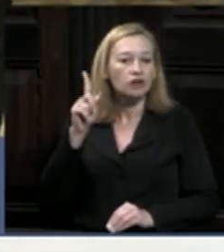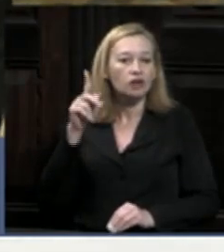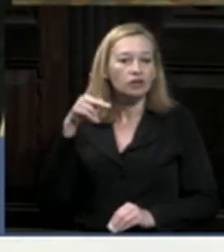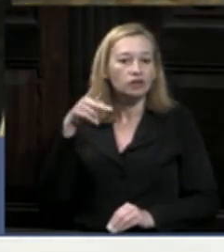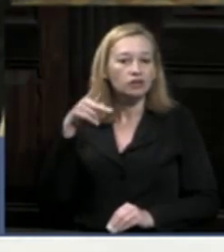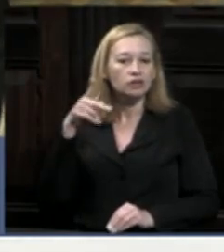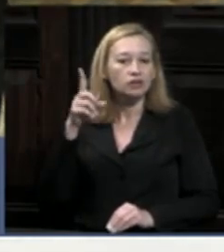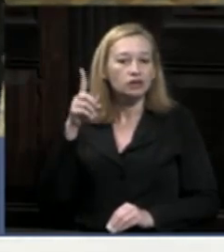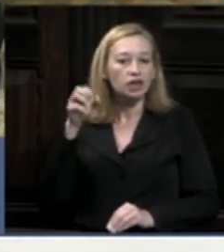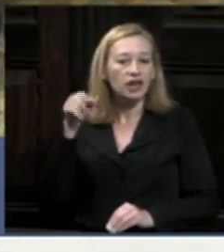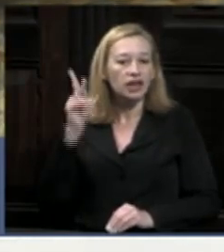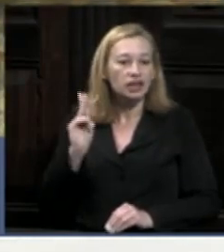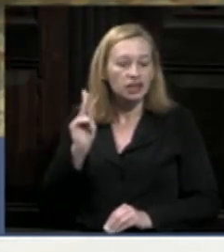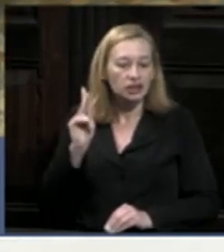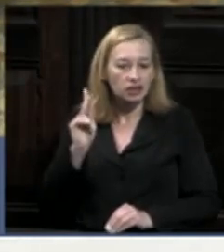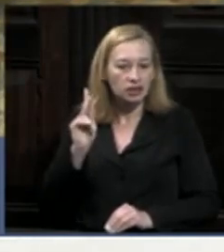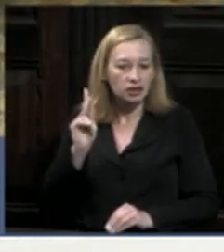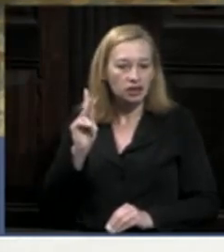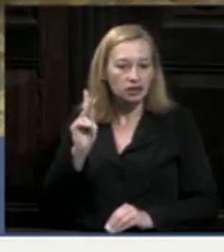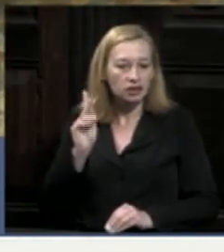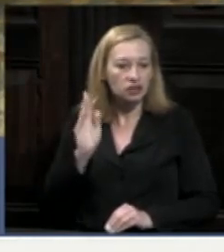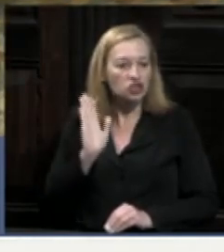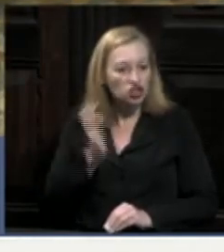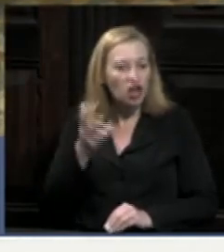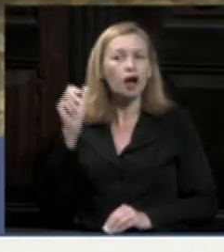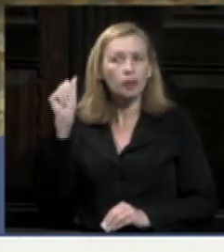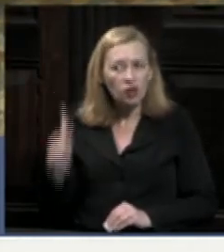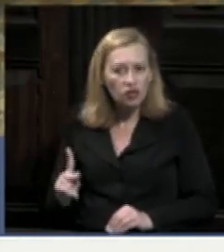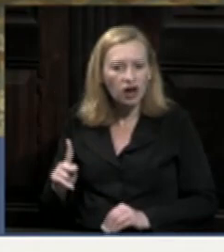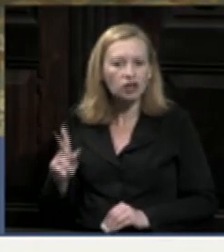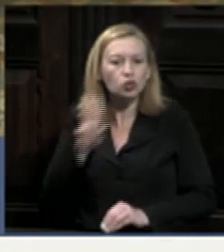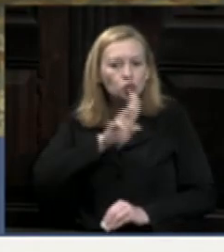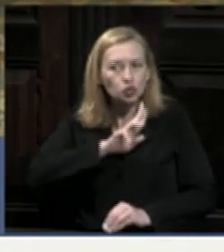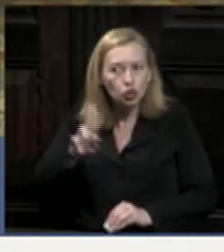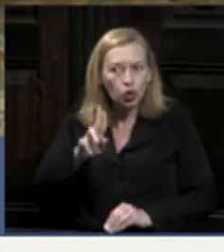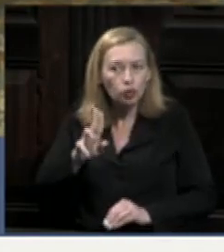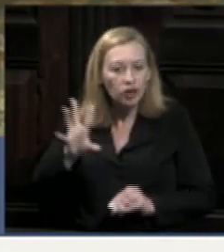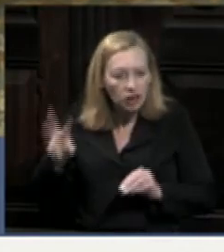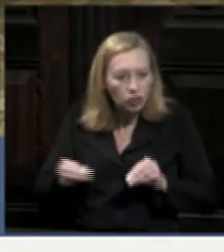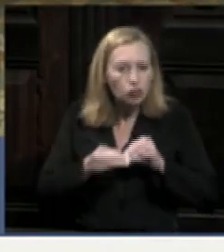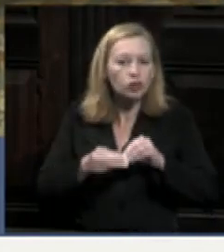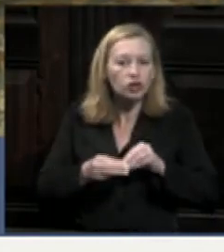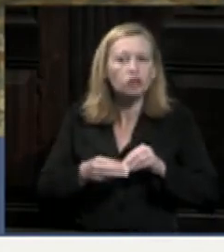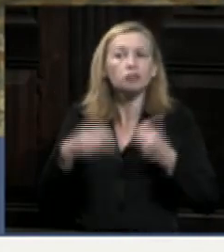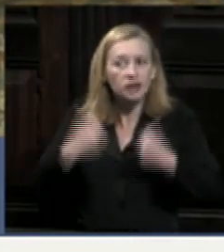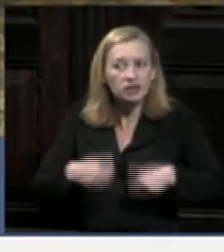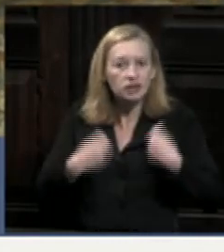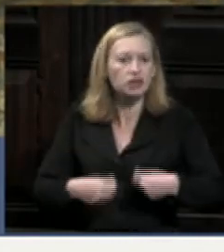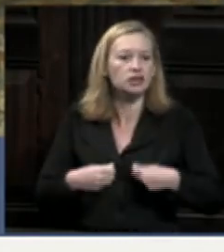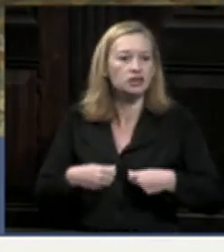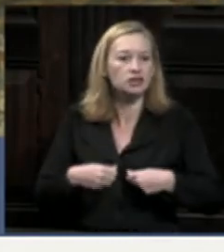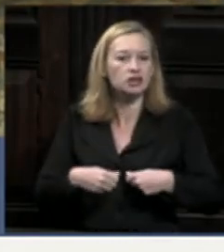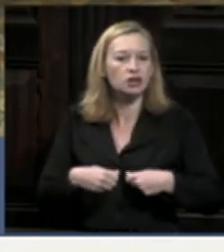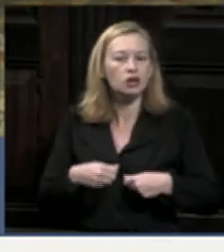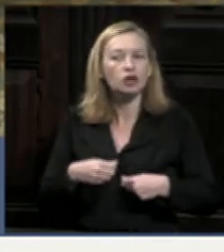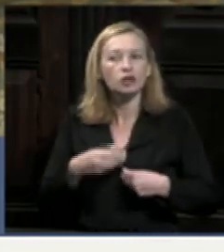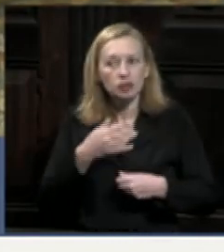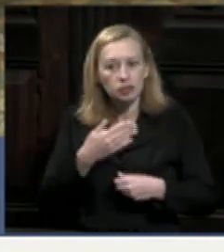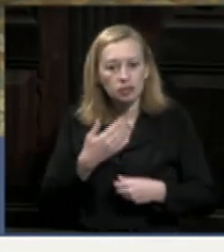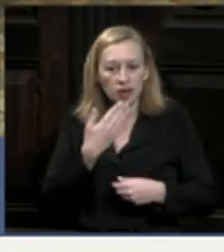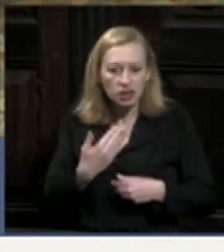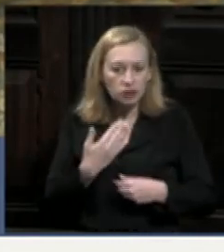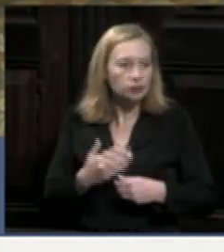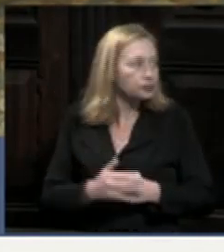couto já está aprovado e o nome não é incluído então por favor já que foi aprovado